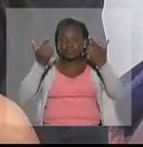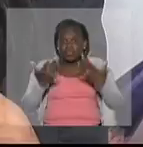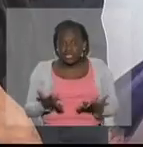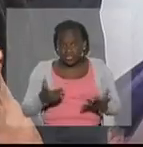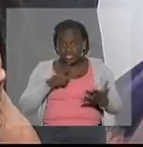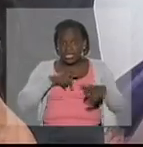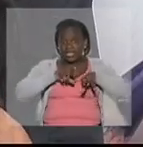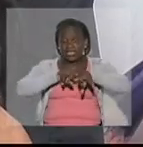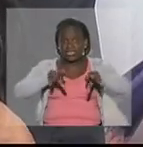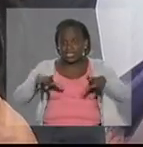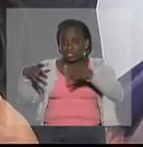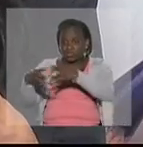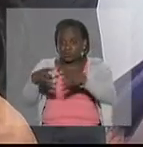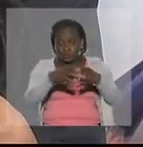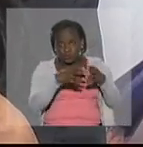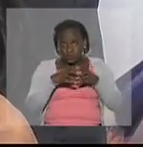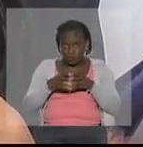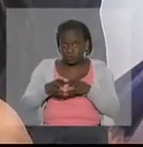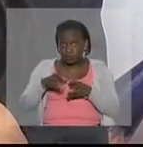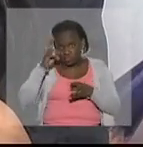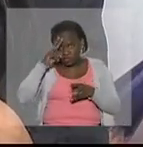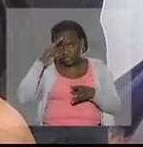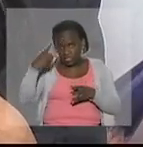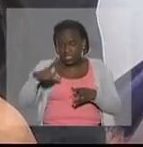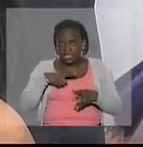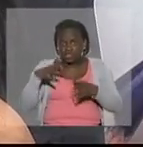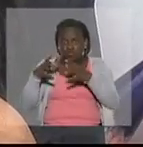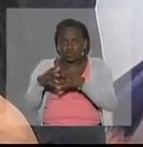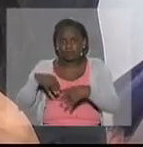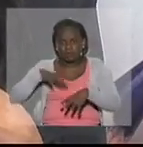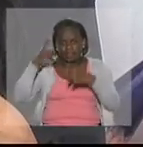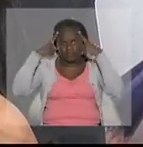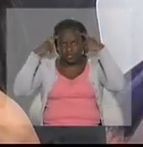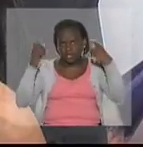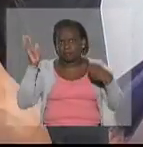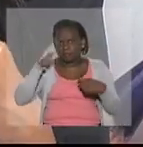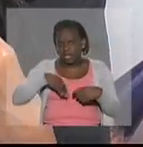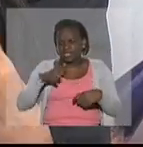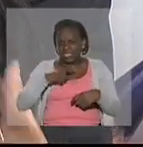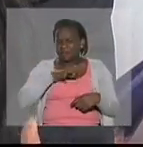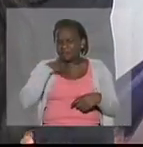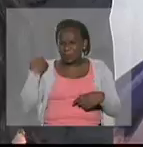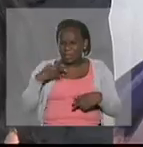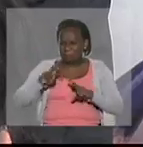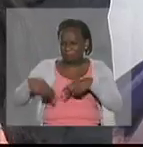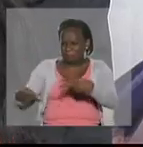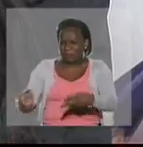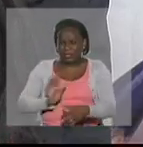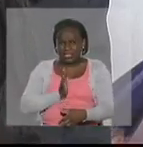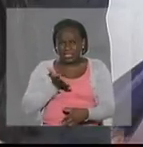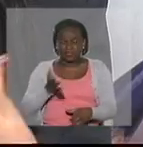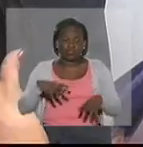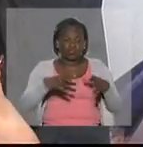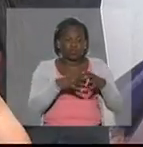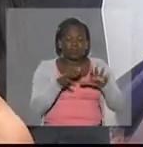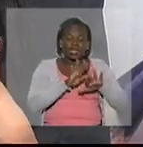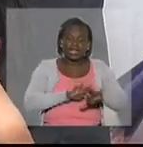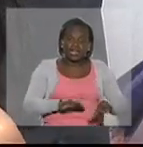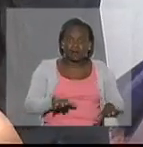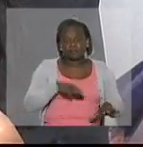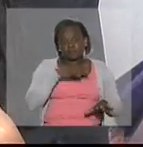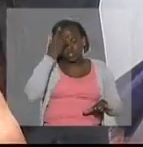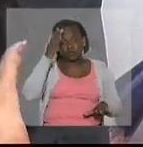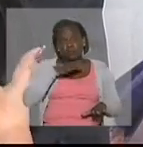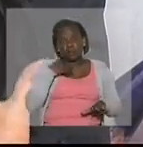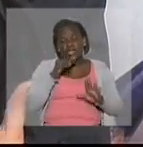tinha vários clãs na na história dela e assim tinha o clã que era mais violento então que tinha mortes mais violentas tinha o clã que era